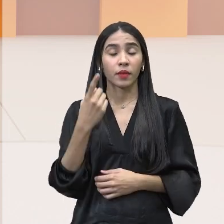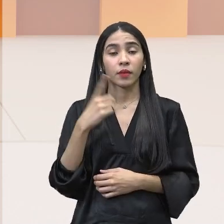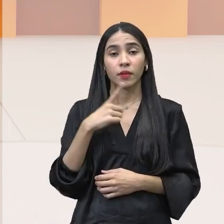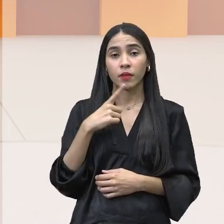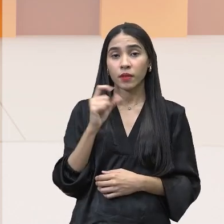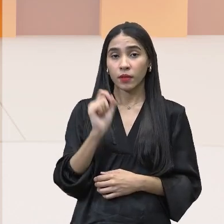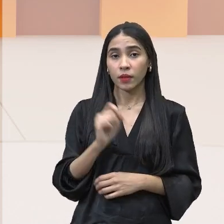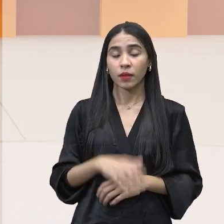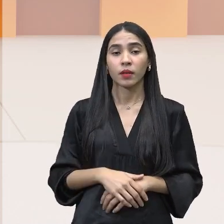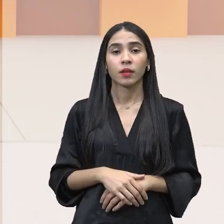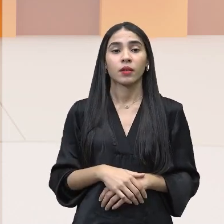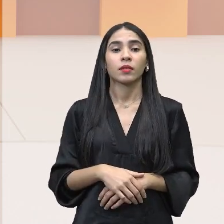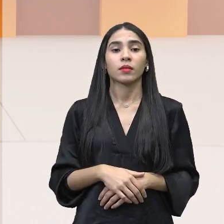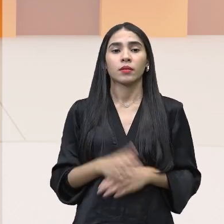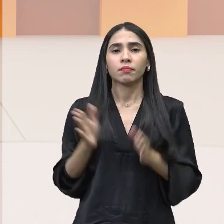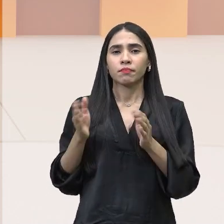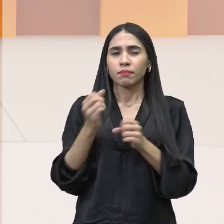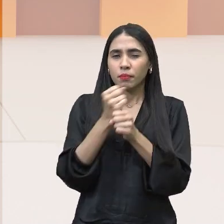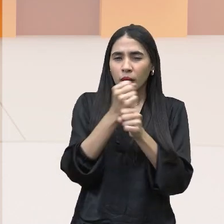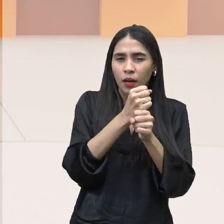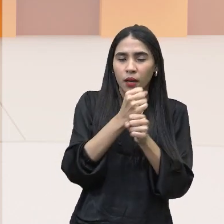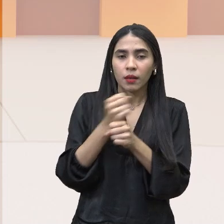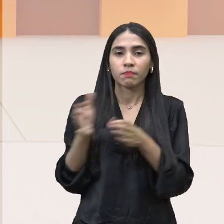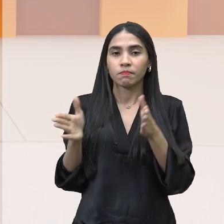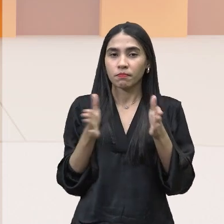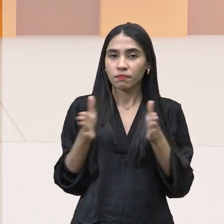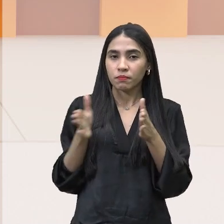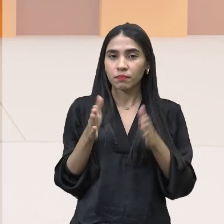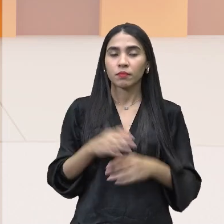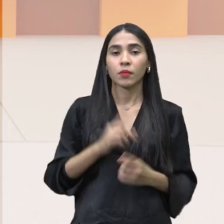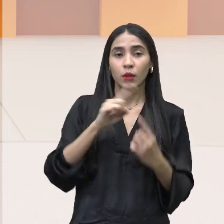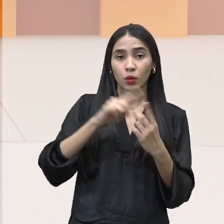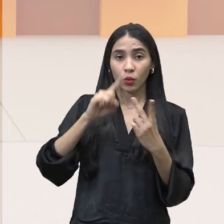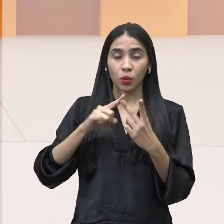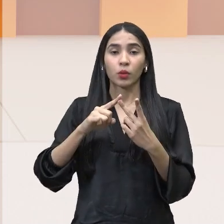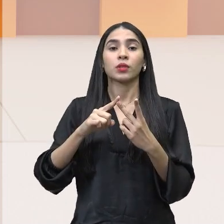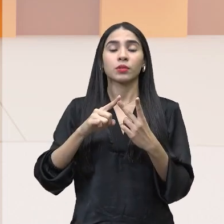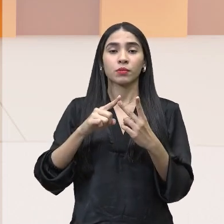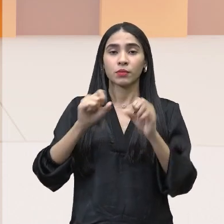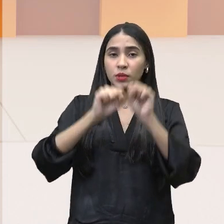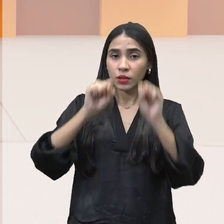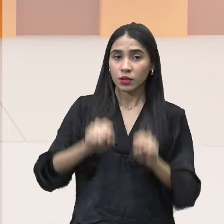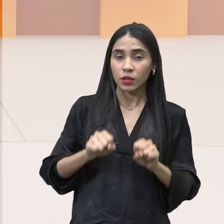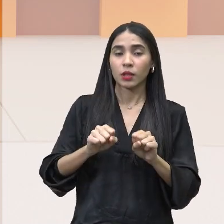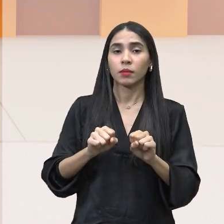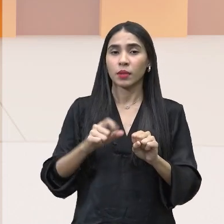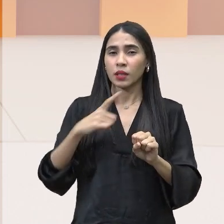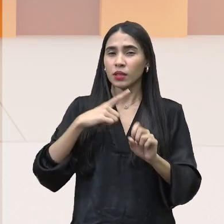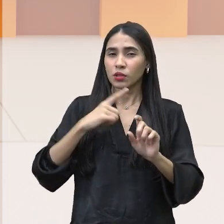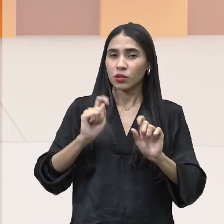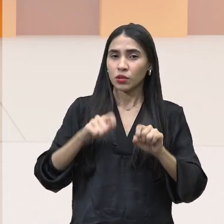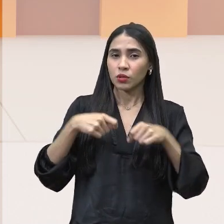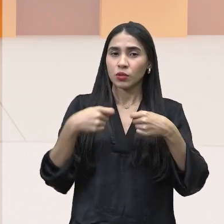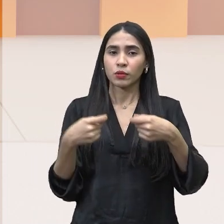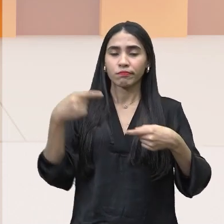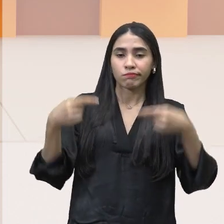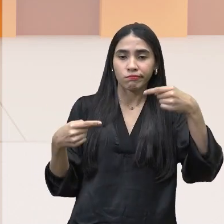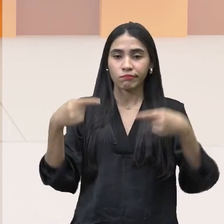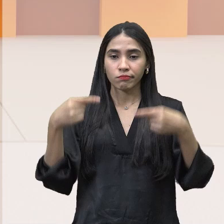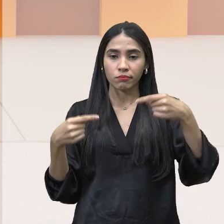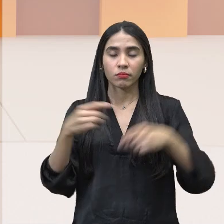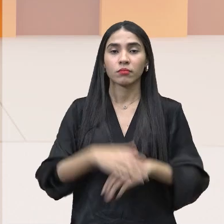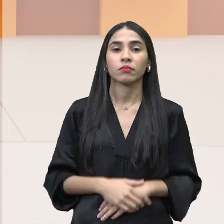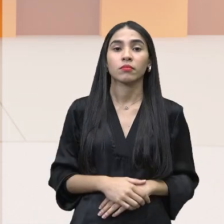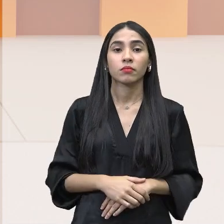aí, durante muito tempo, esses dois modelos que faziam força um contra o outro,